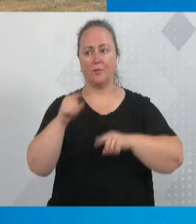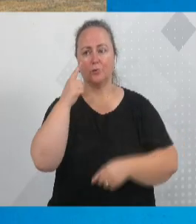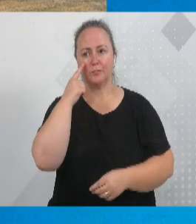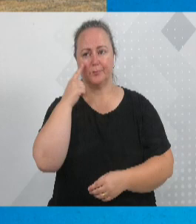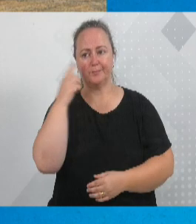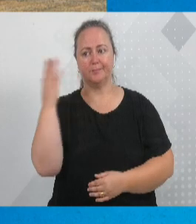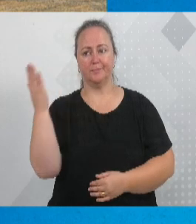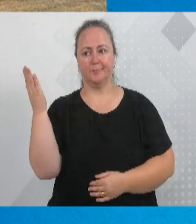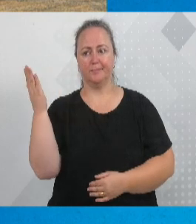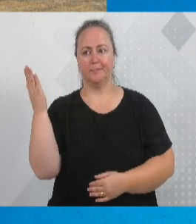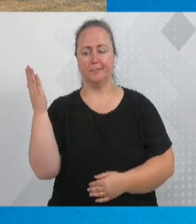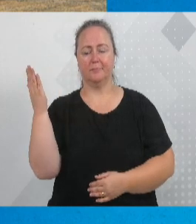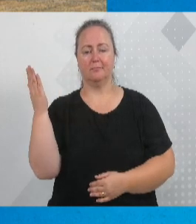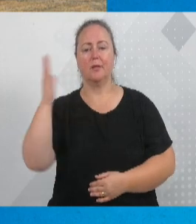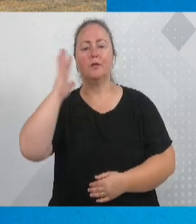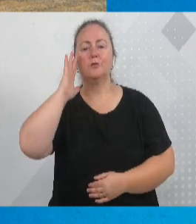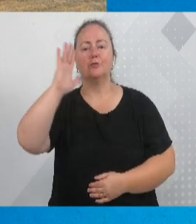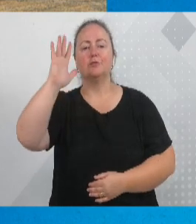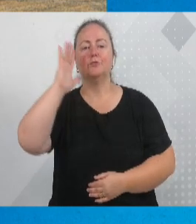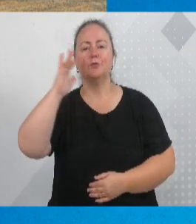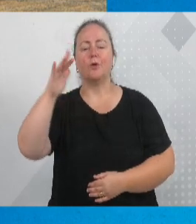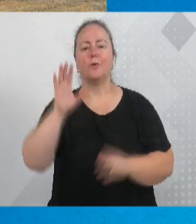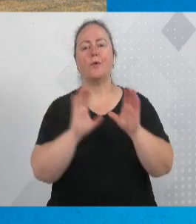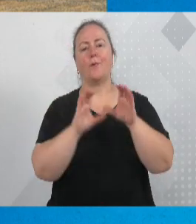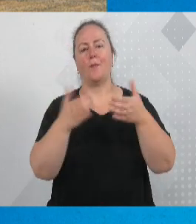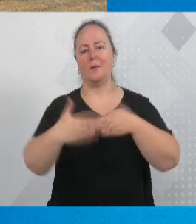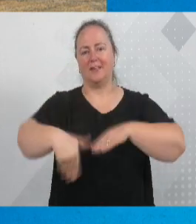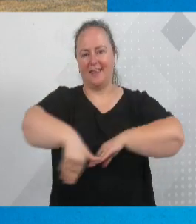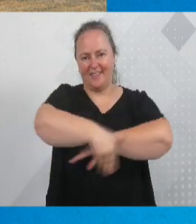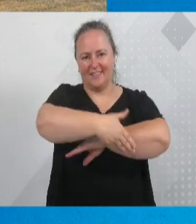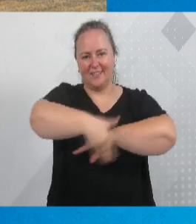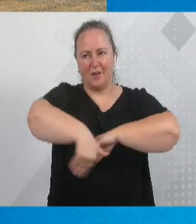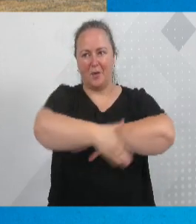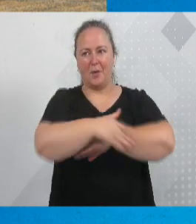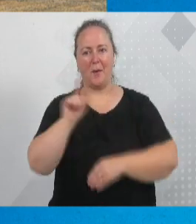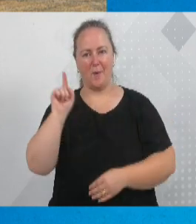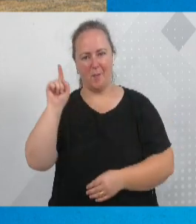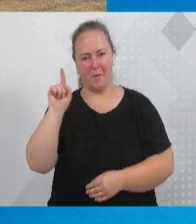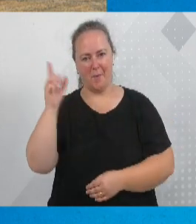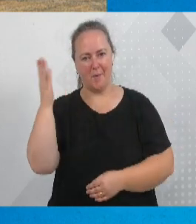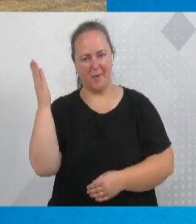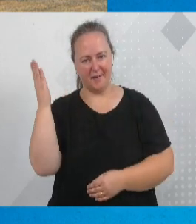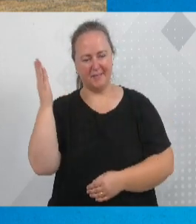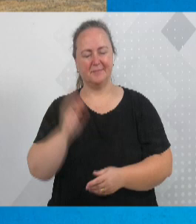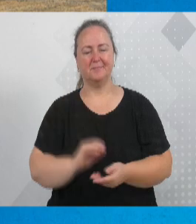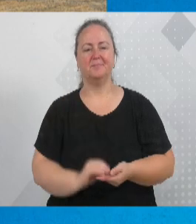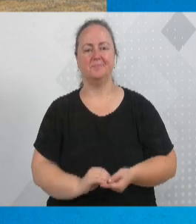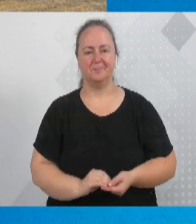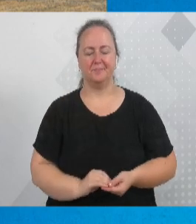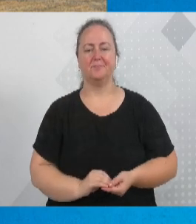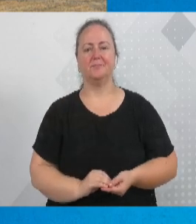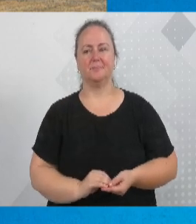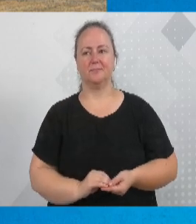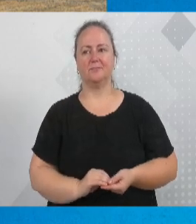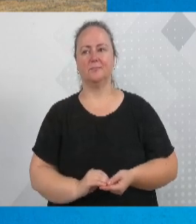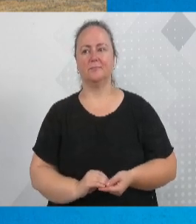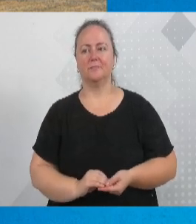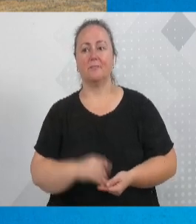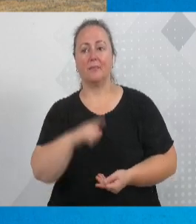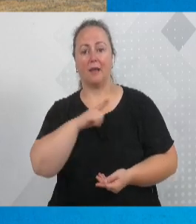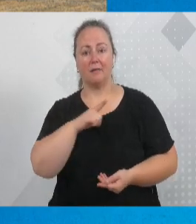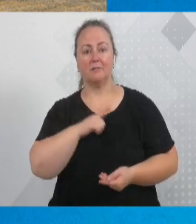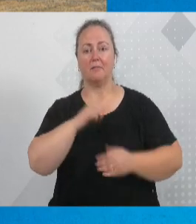o sonho da comunidade da paozinho o filho aí eh já as obras